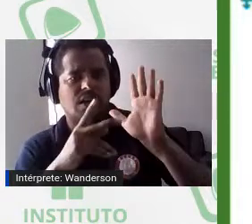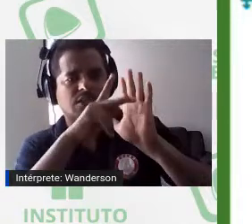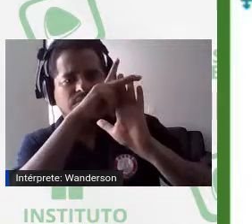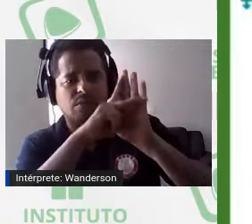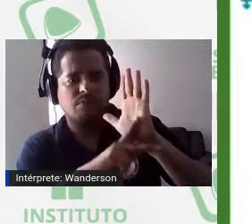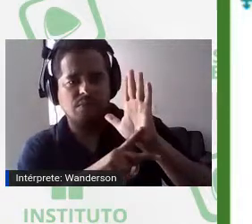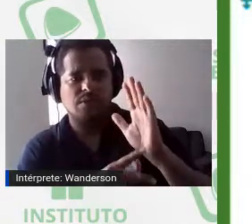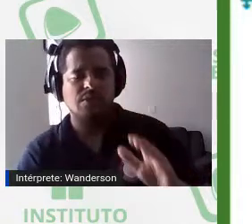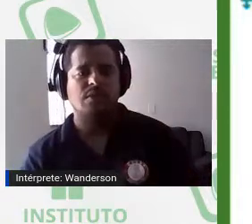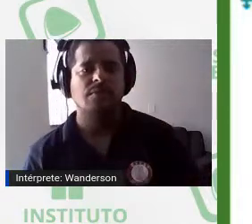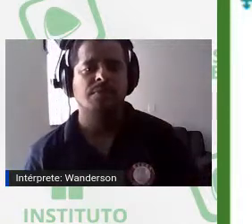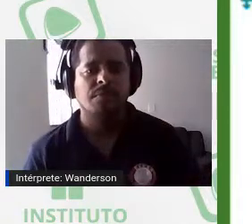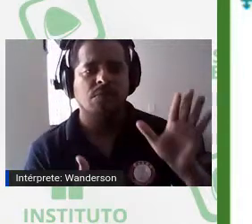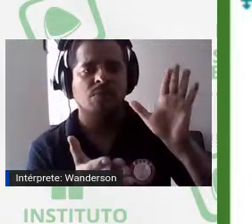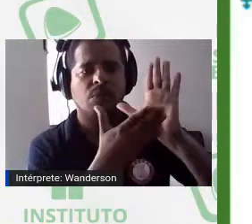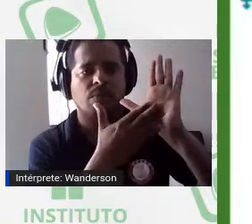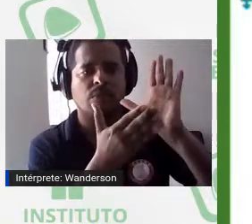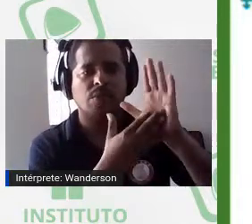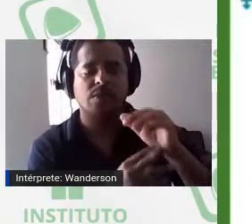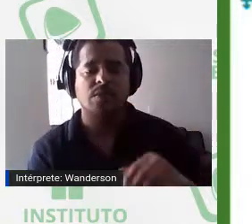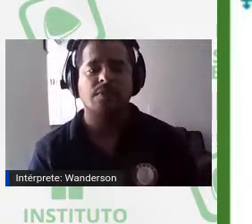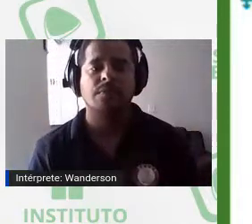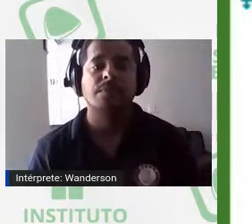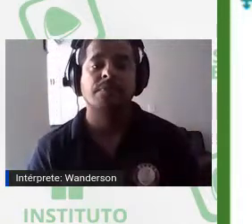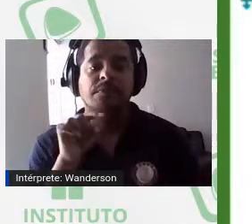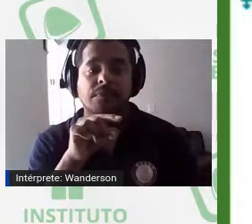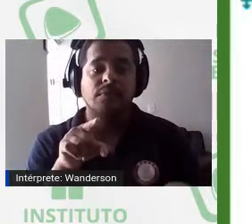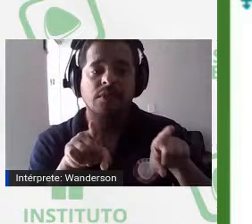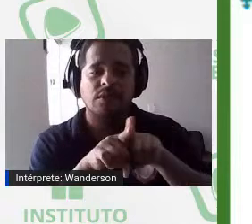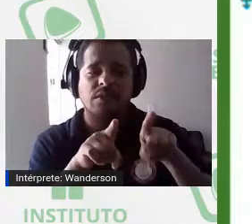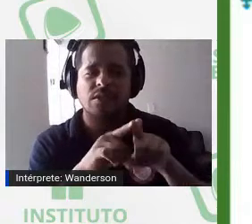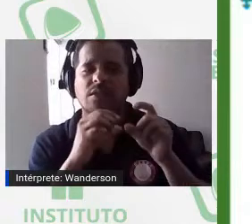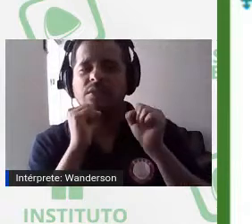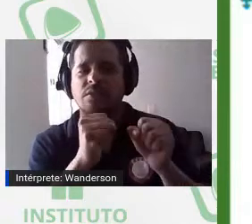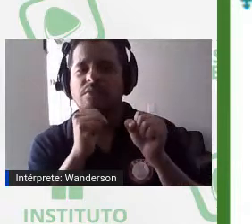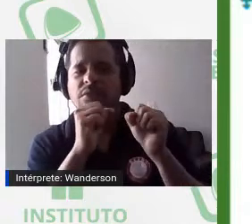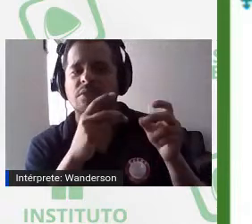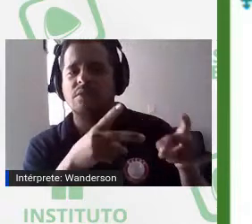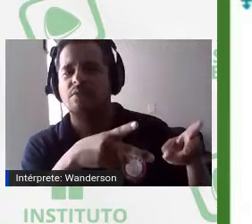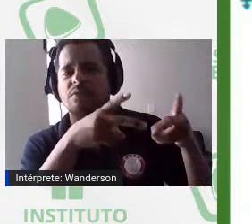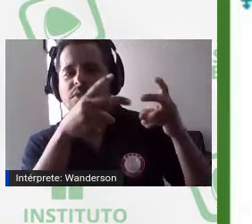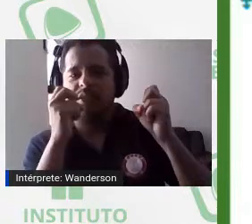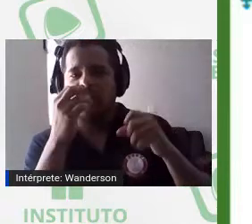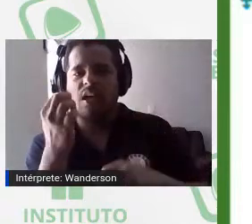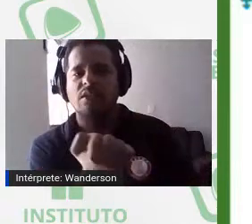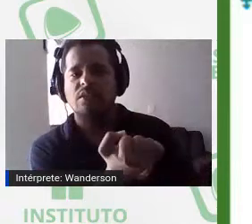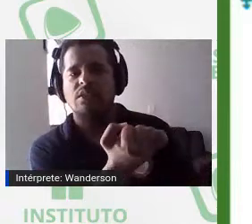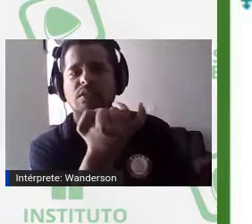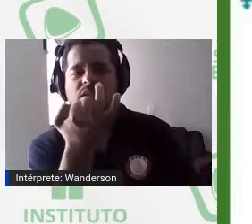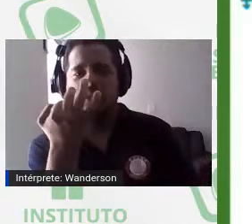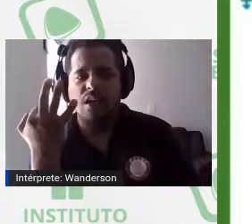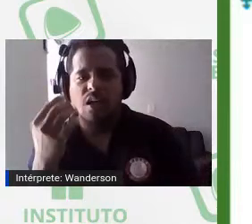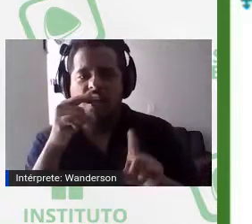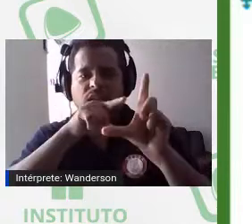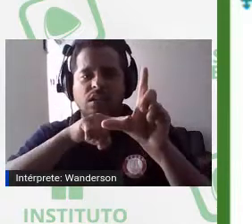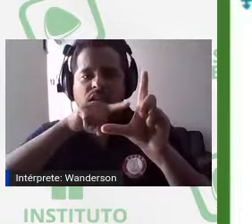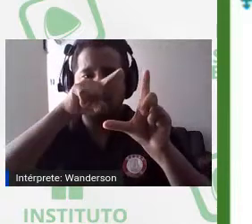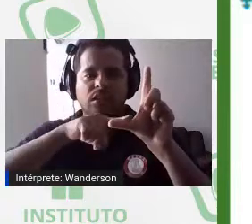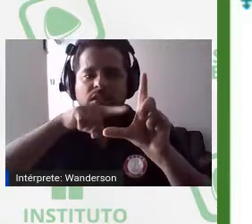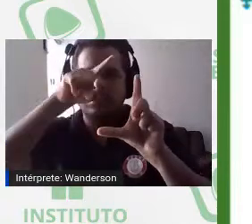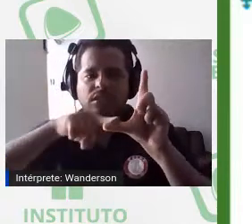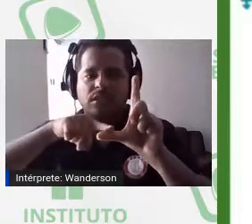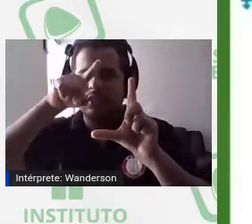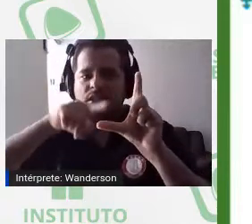Aqui ainda podemos verificar, observar quantitativamente, né, através desse gráfico, as